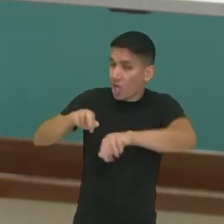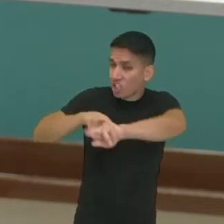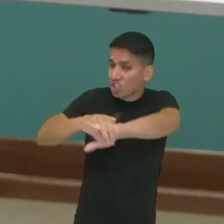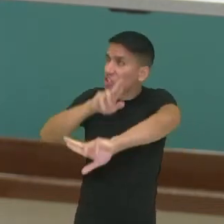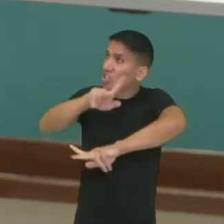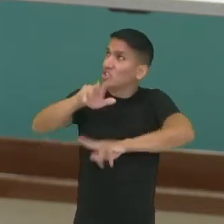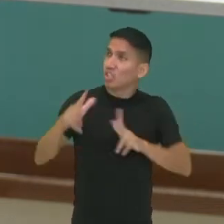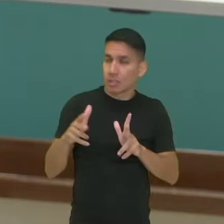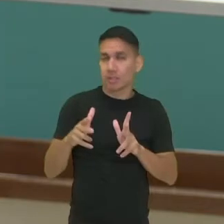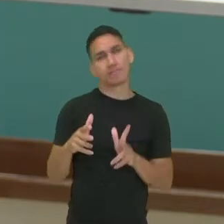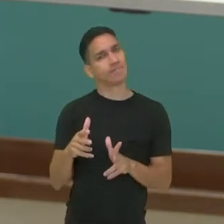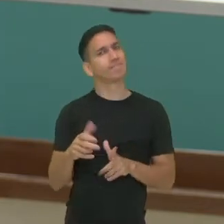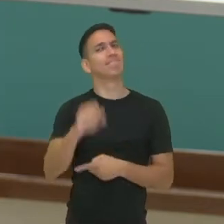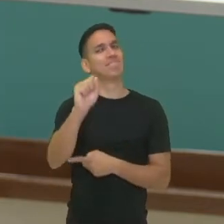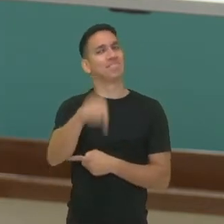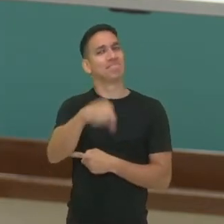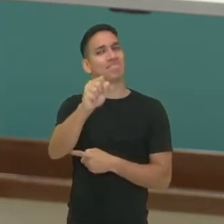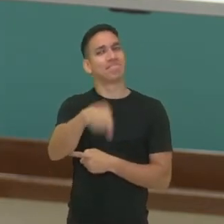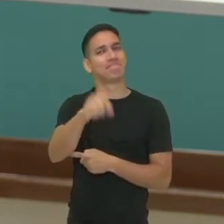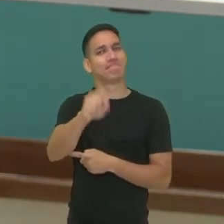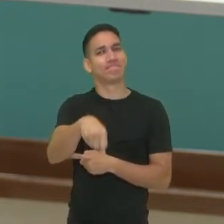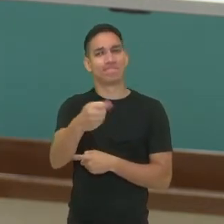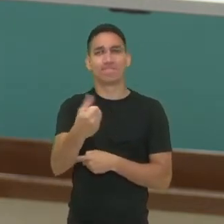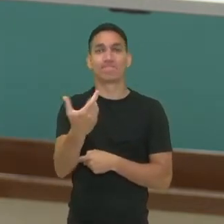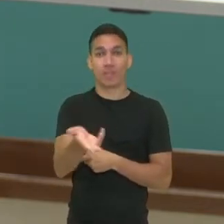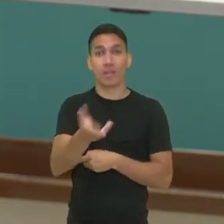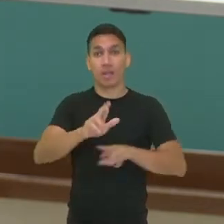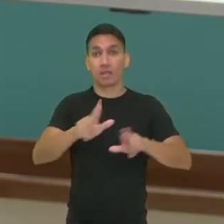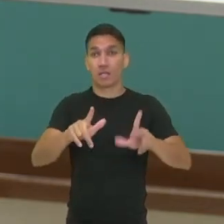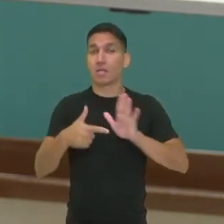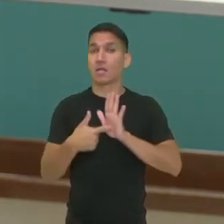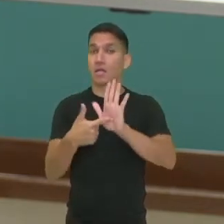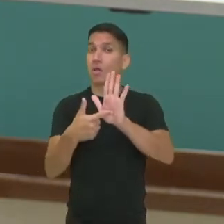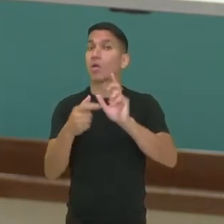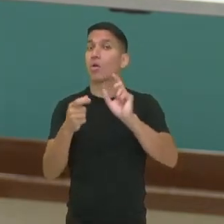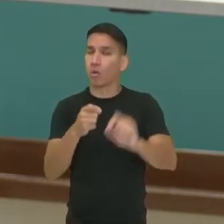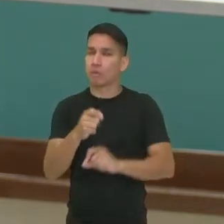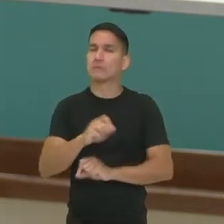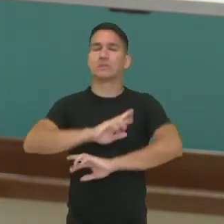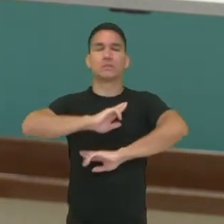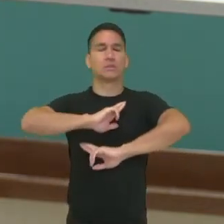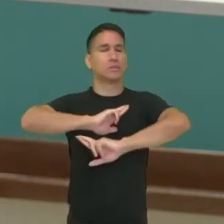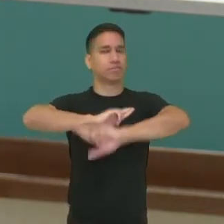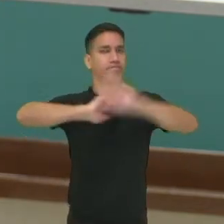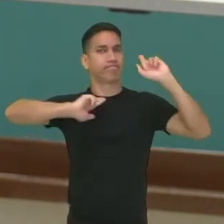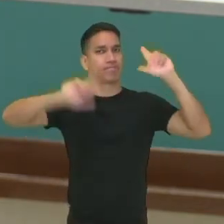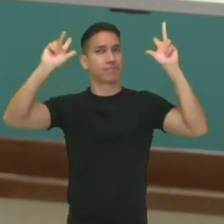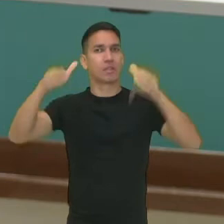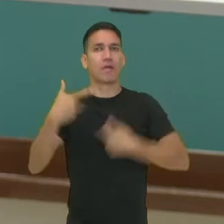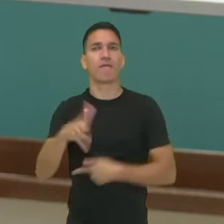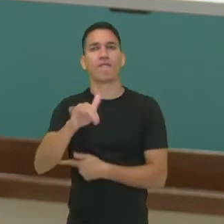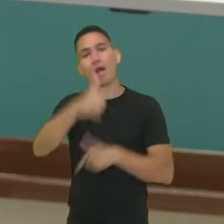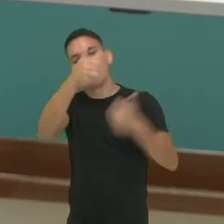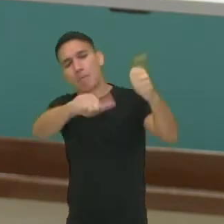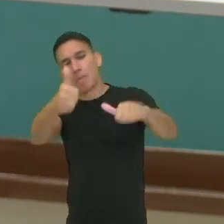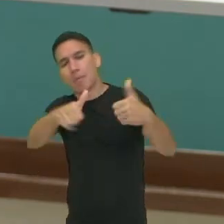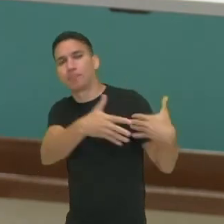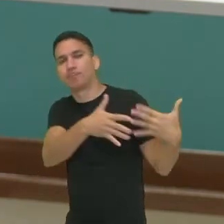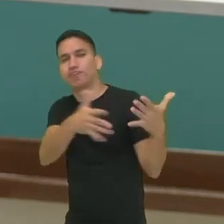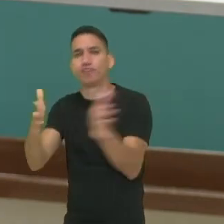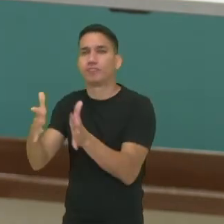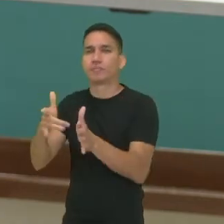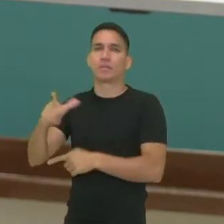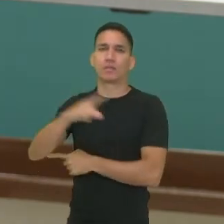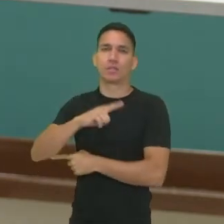diferenciar? Sim, e diferencia e bastante, como nós vamos analisar no decorrer